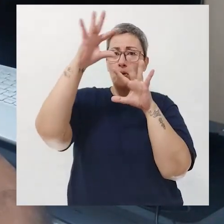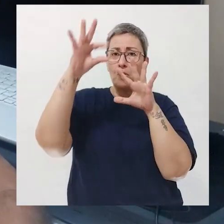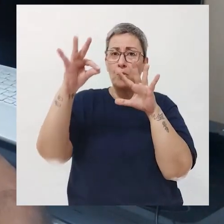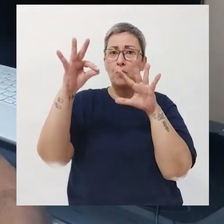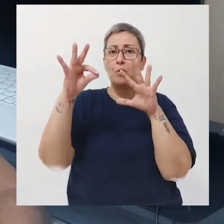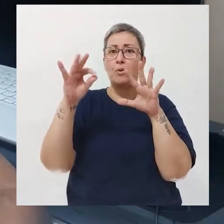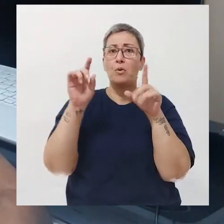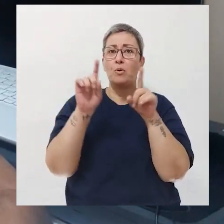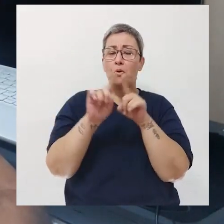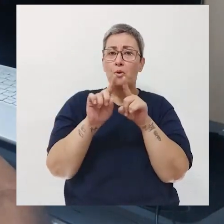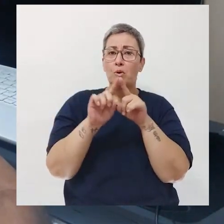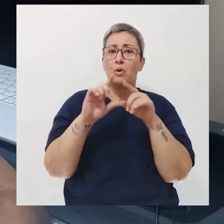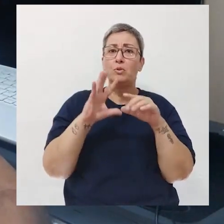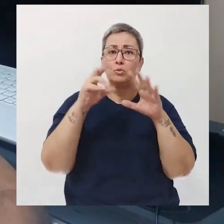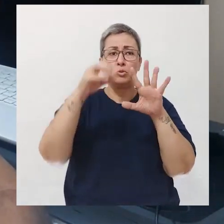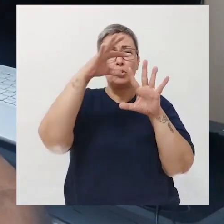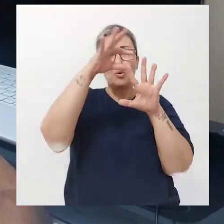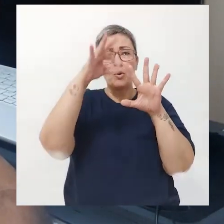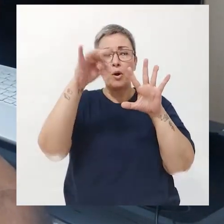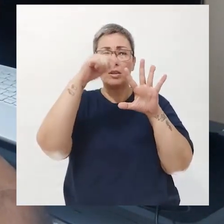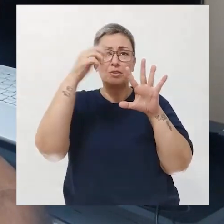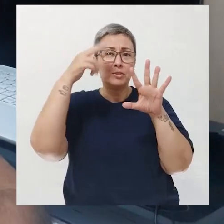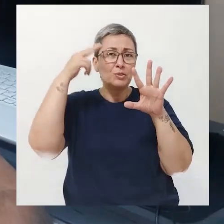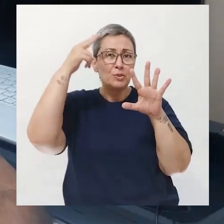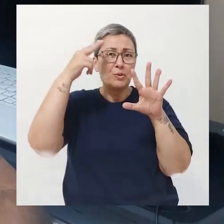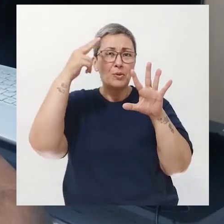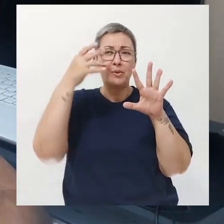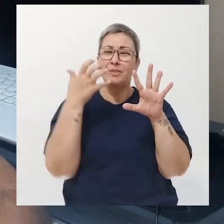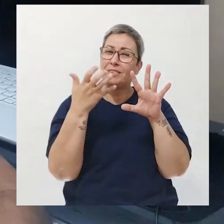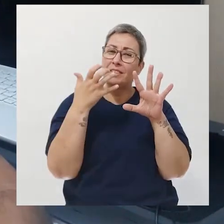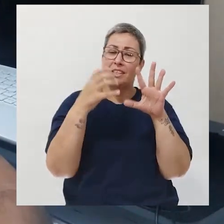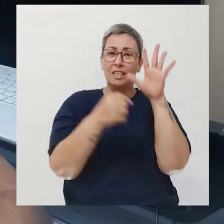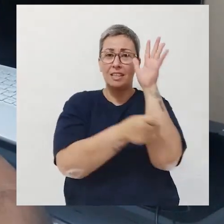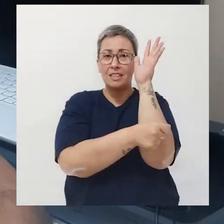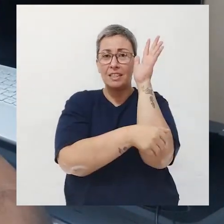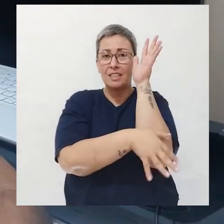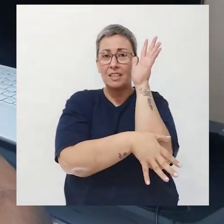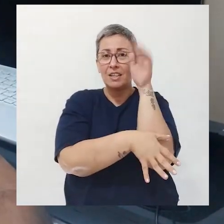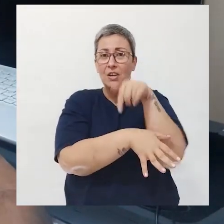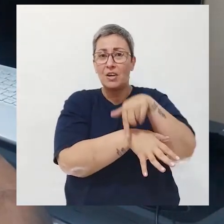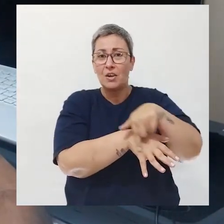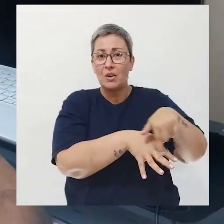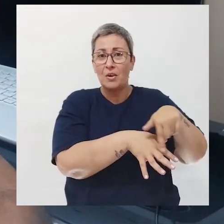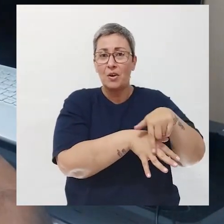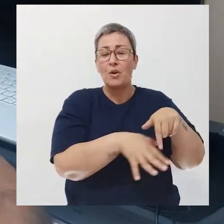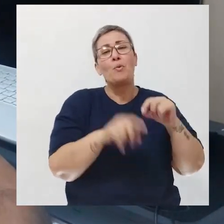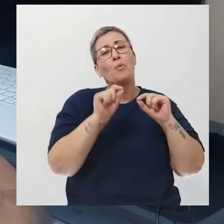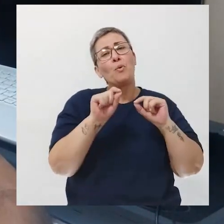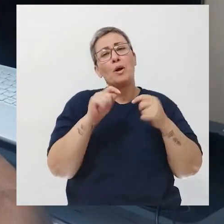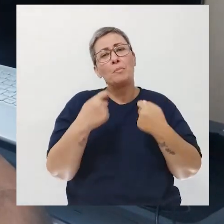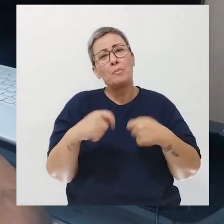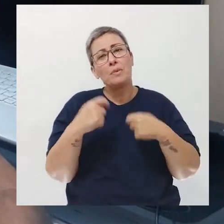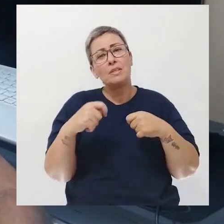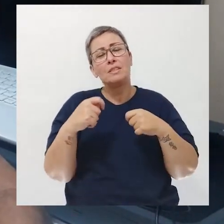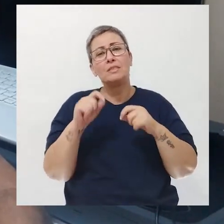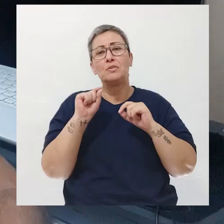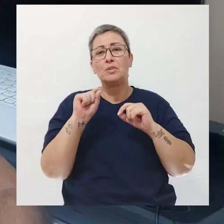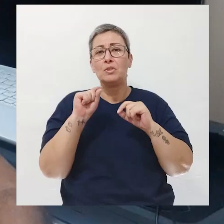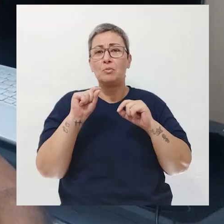folhinhas. Nas folhinhas a gente colocava os nossos desejos e nas raízes a